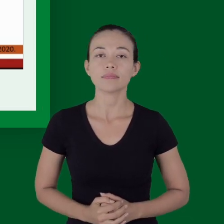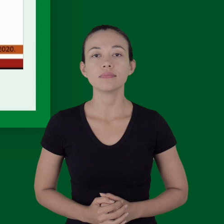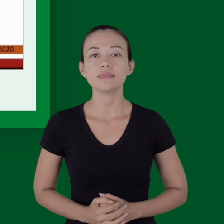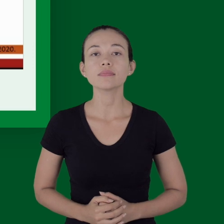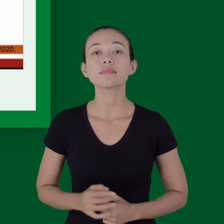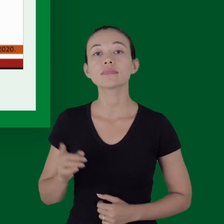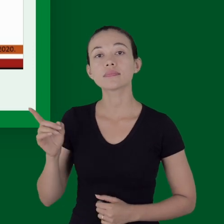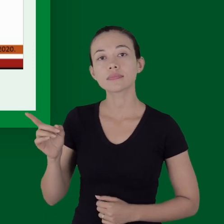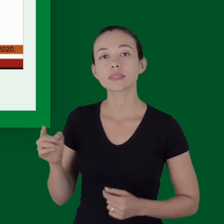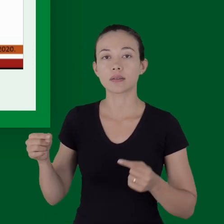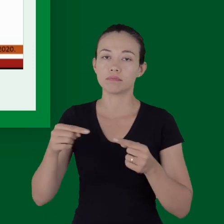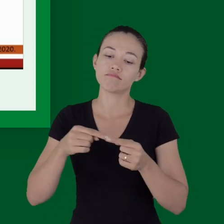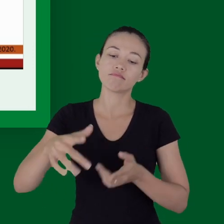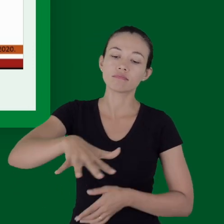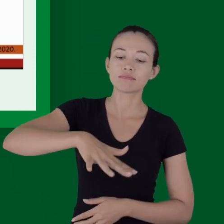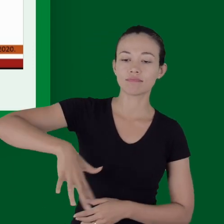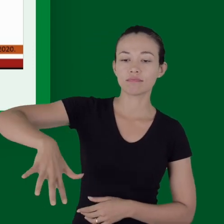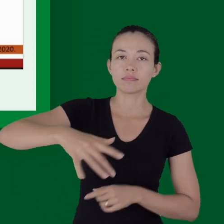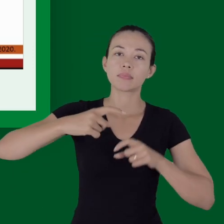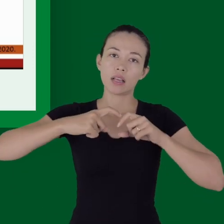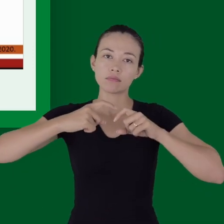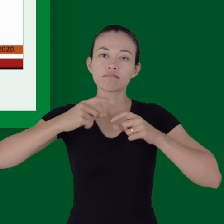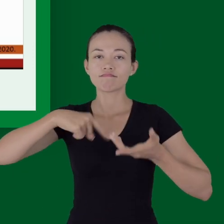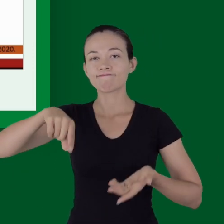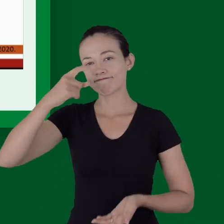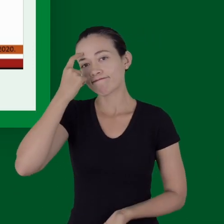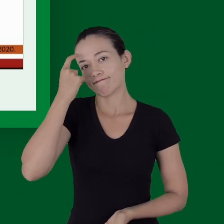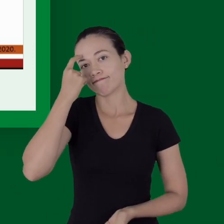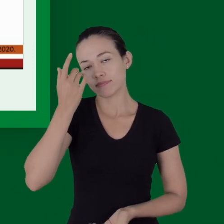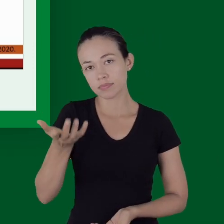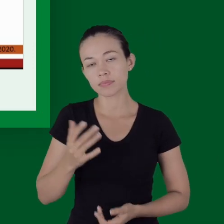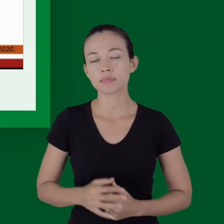A intubação orotraqueal é um procedimento médico, a gente sabe.